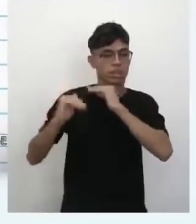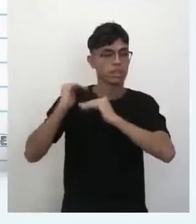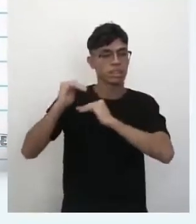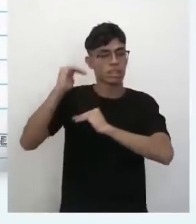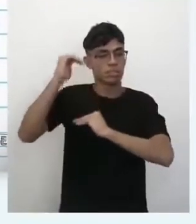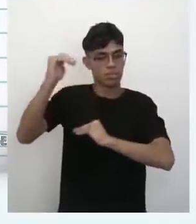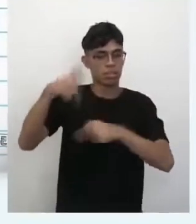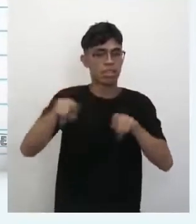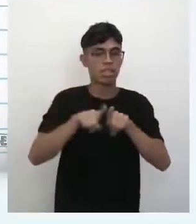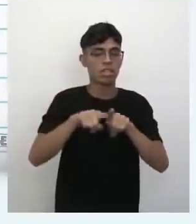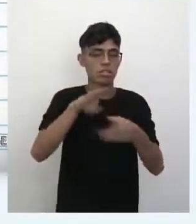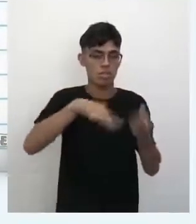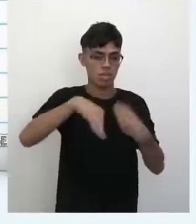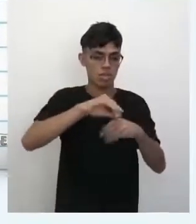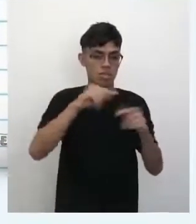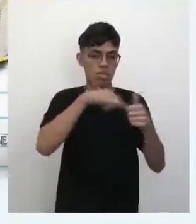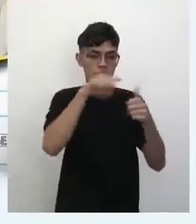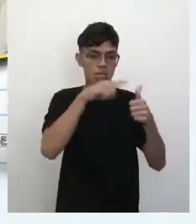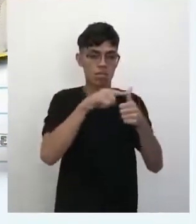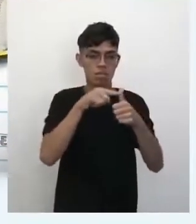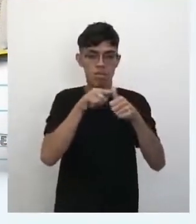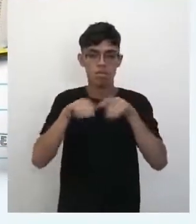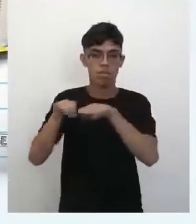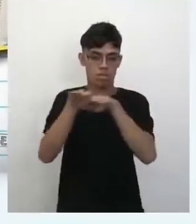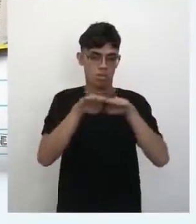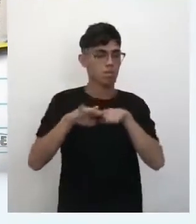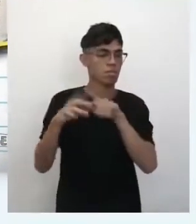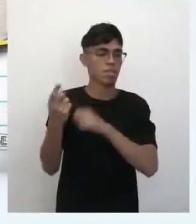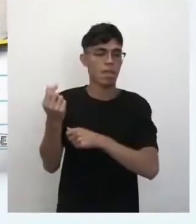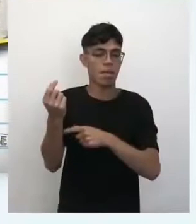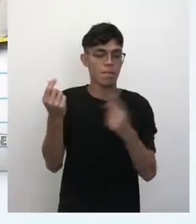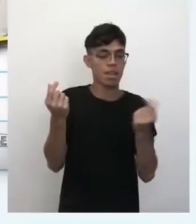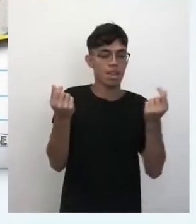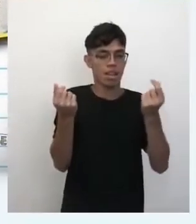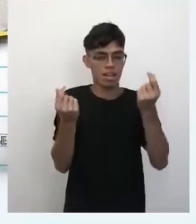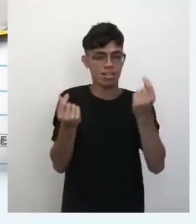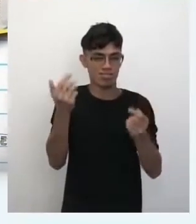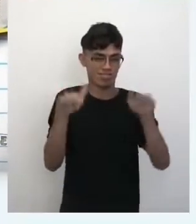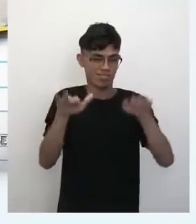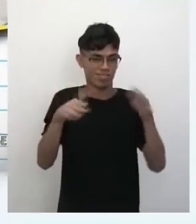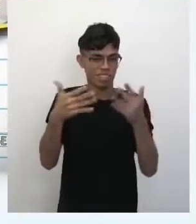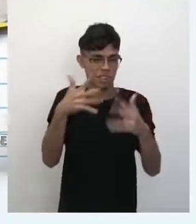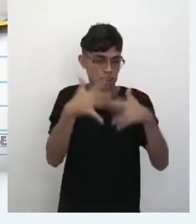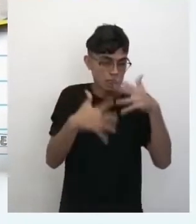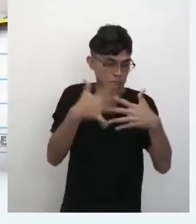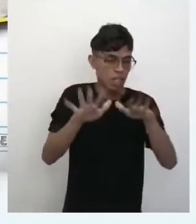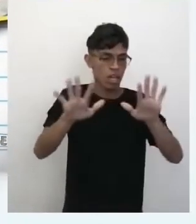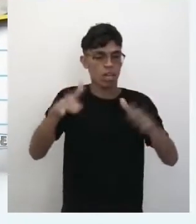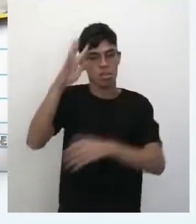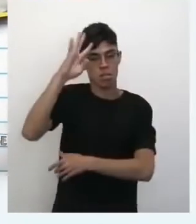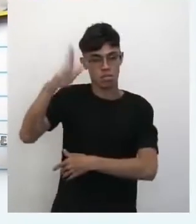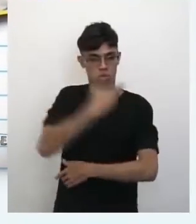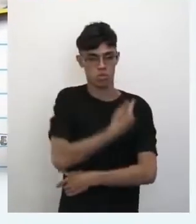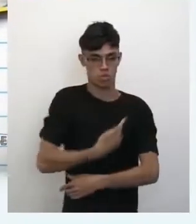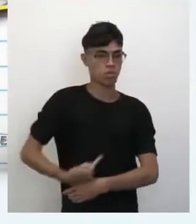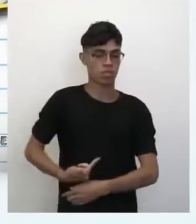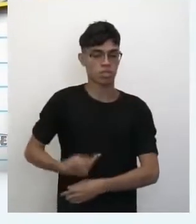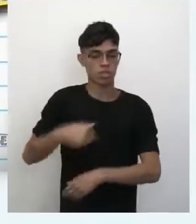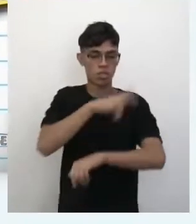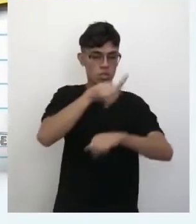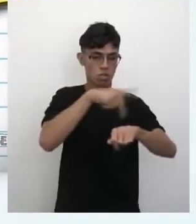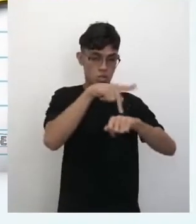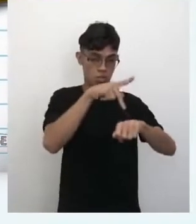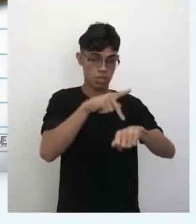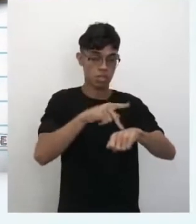tempo. Envolve diversos aspectos, como o equilíbrio do nível de preços. Ficou confuso? Ora, imagine que um governo de um determinado